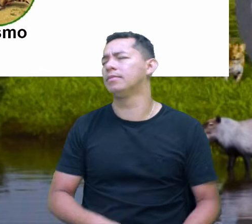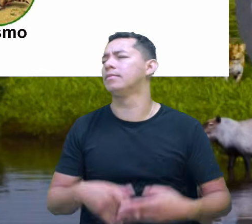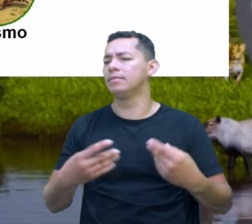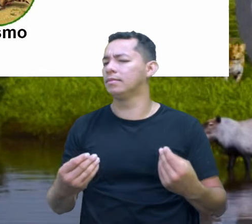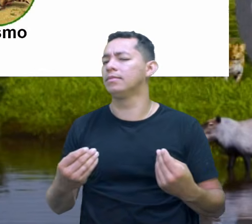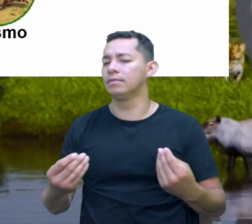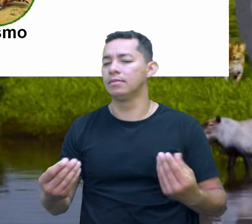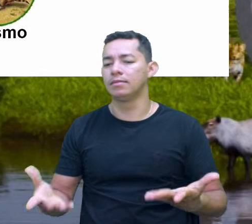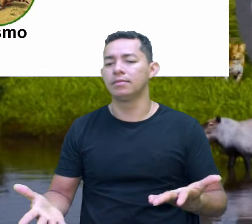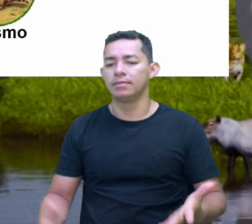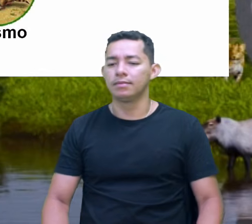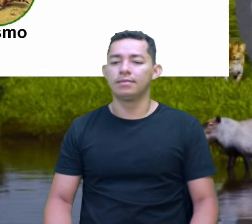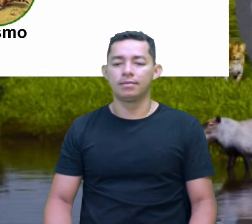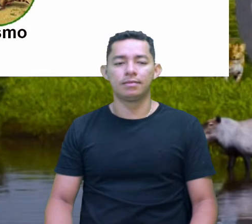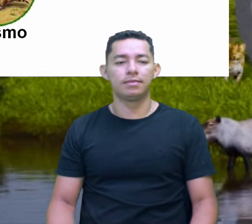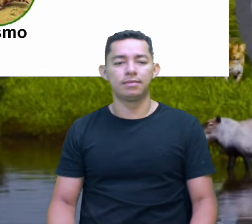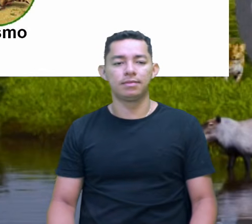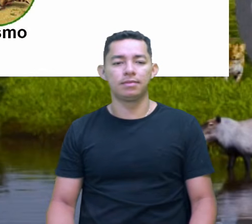professor? Por exemplo,